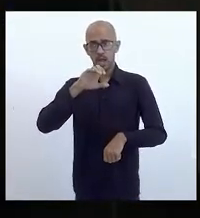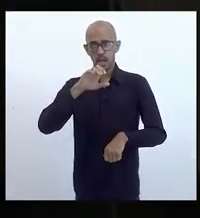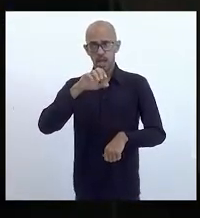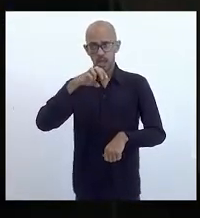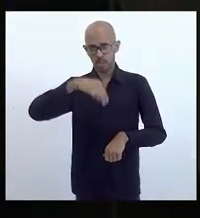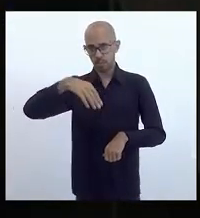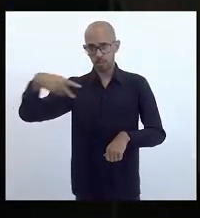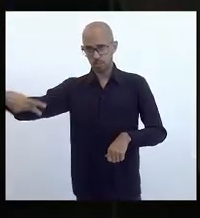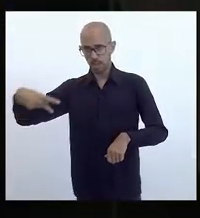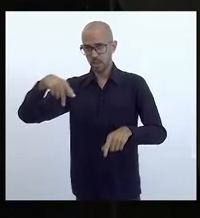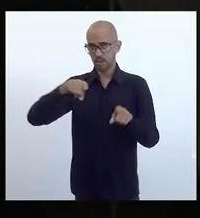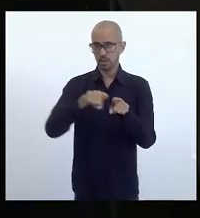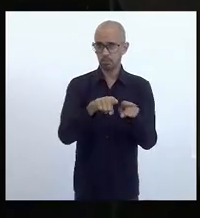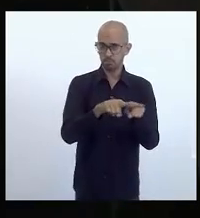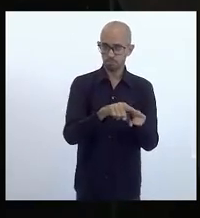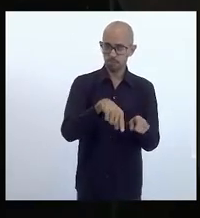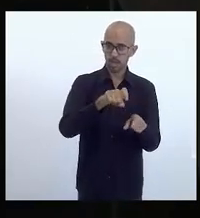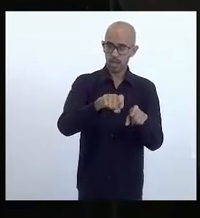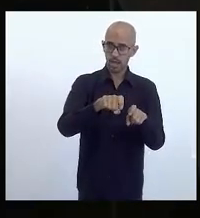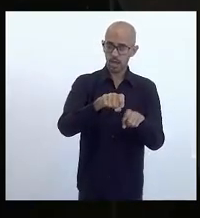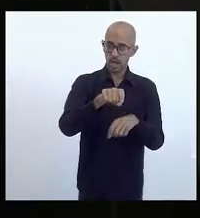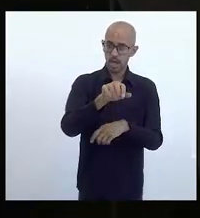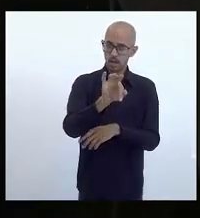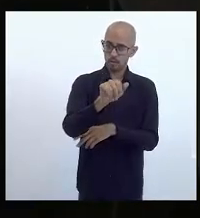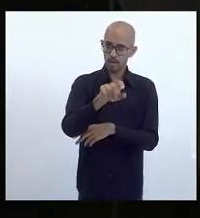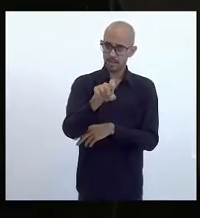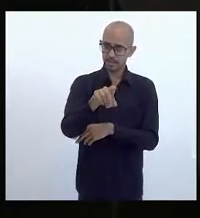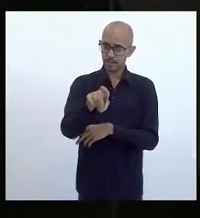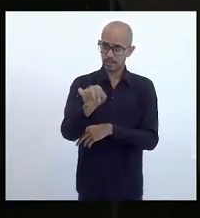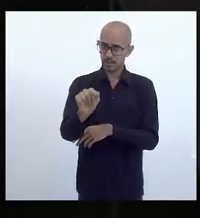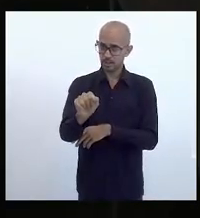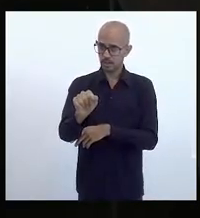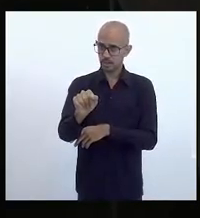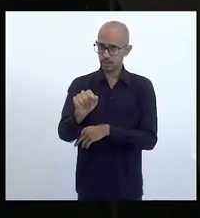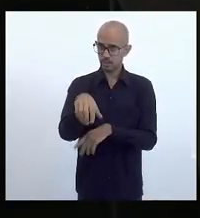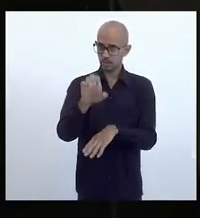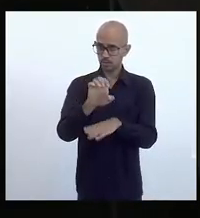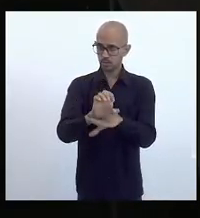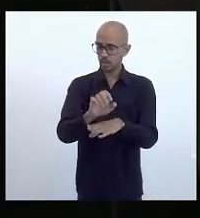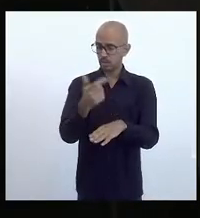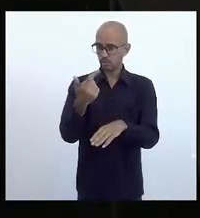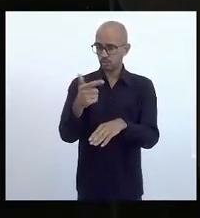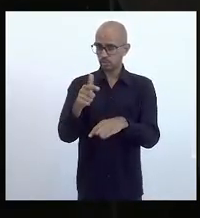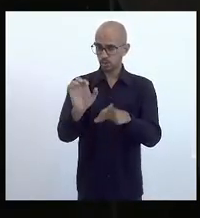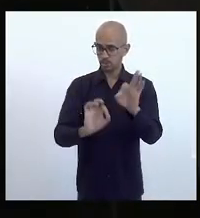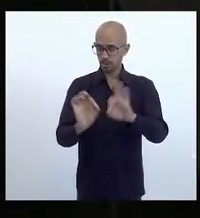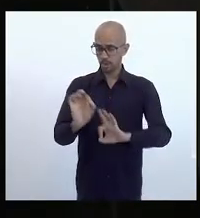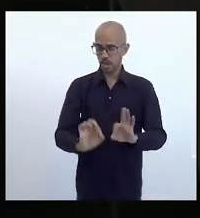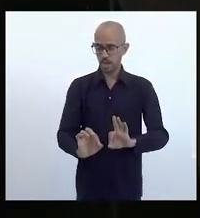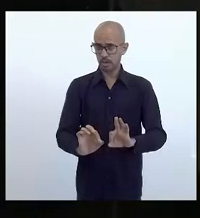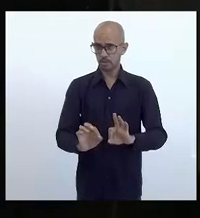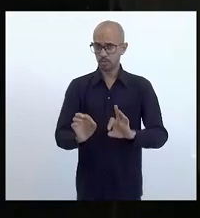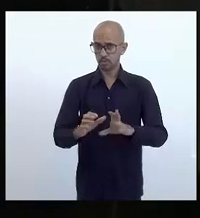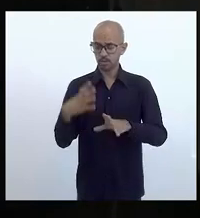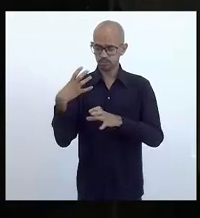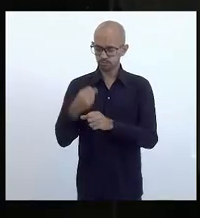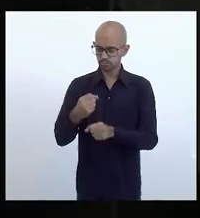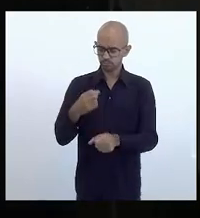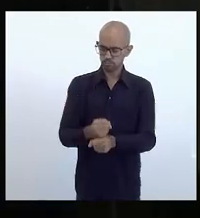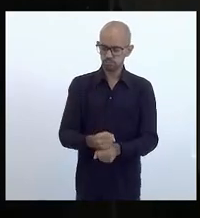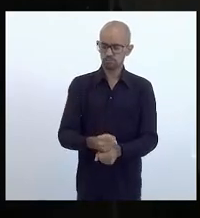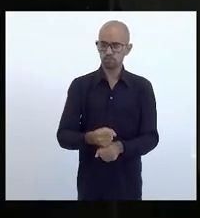Estado não estavam preparadas para fazer a fiscalização, por exemplo, das anotações contábeis